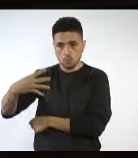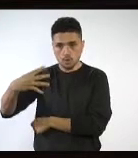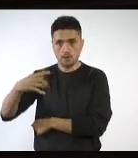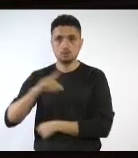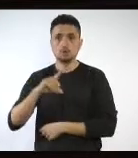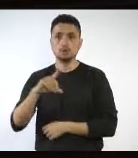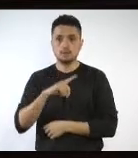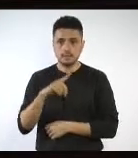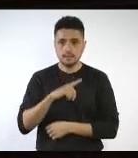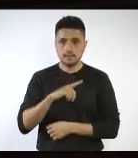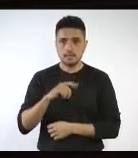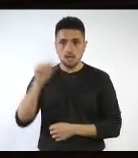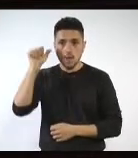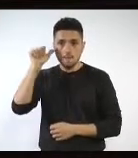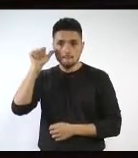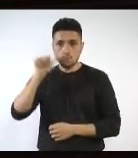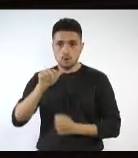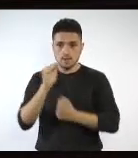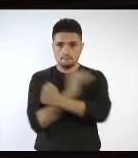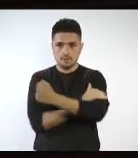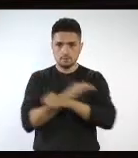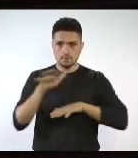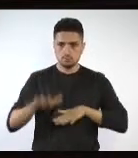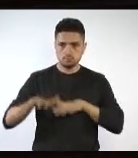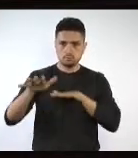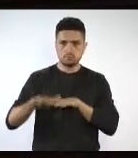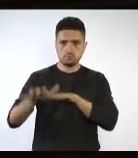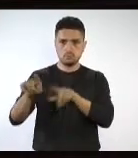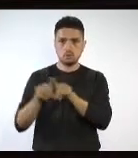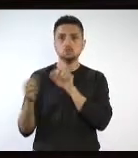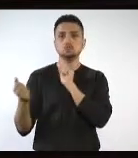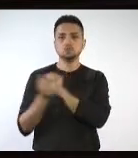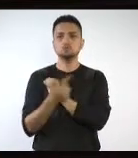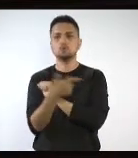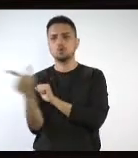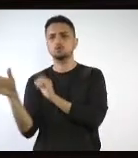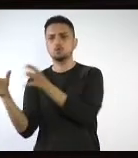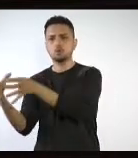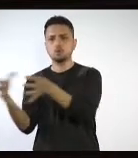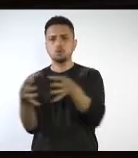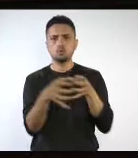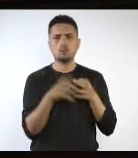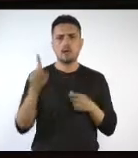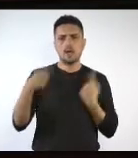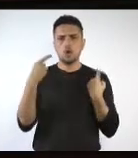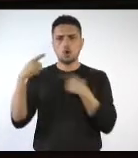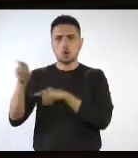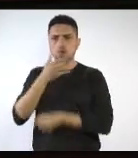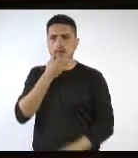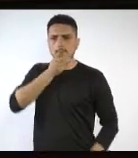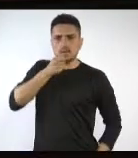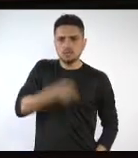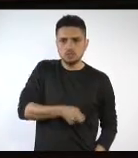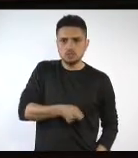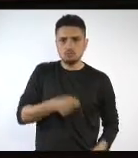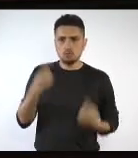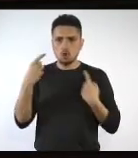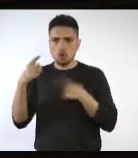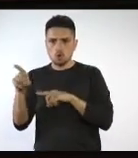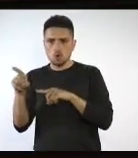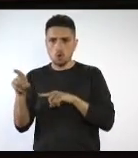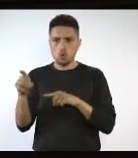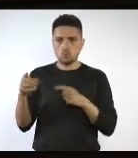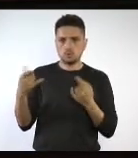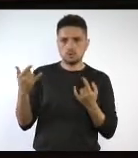mulheres feministas com outros movimentos sociais, um ato que é contra o machismo, contra o capital, contra